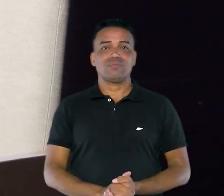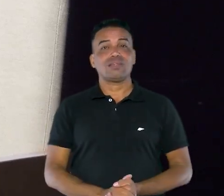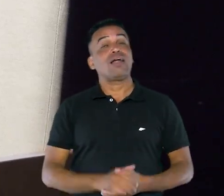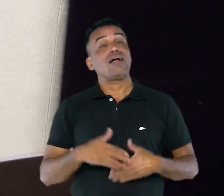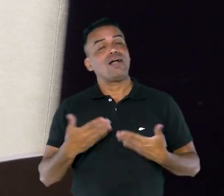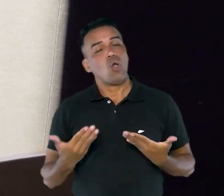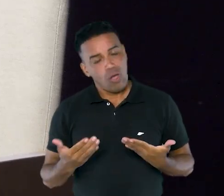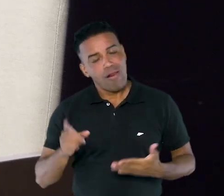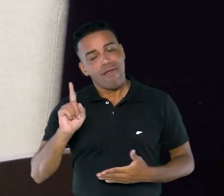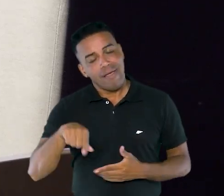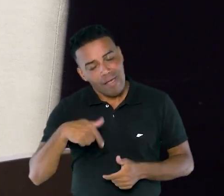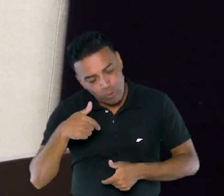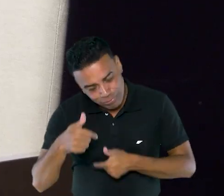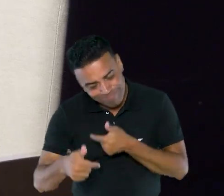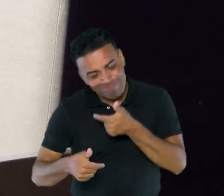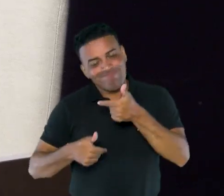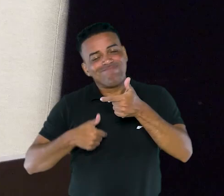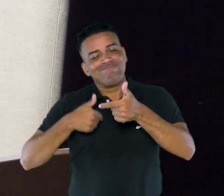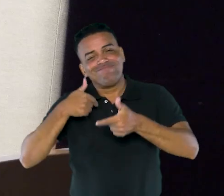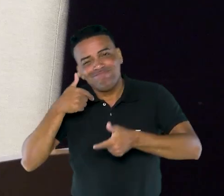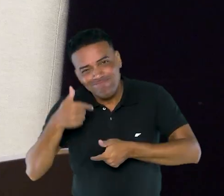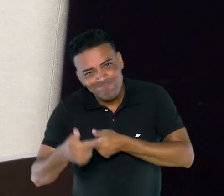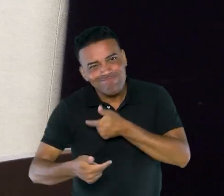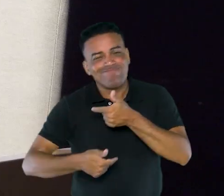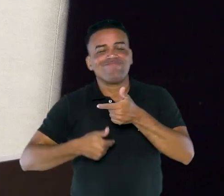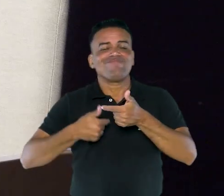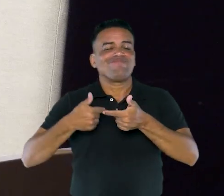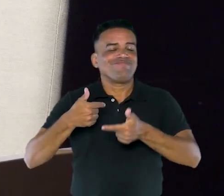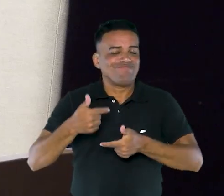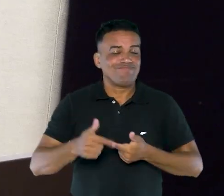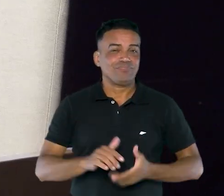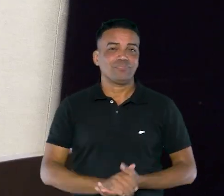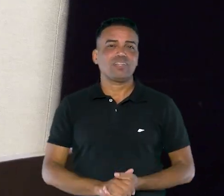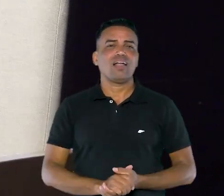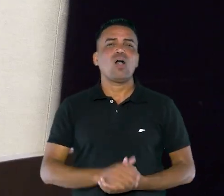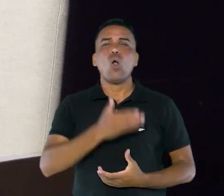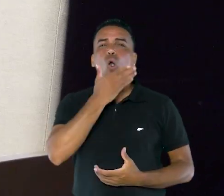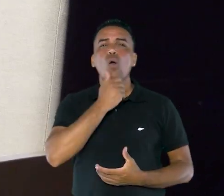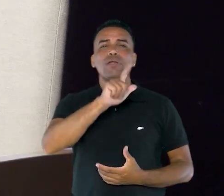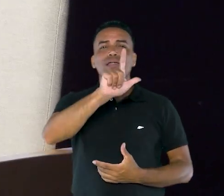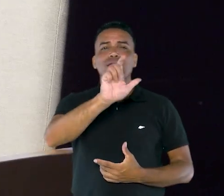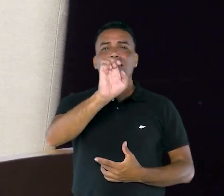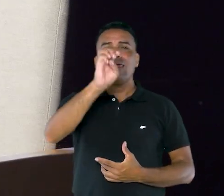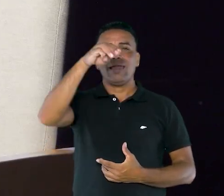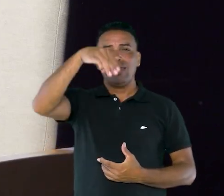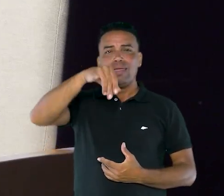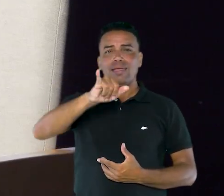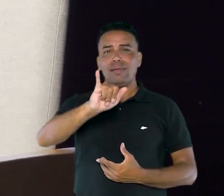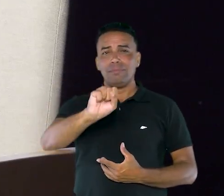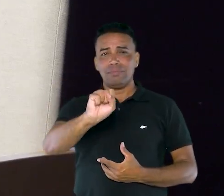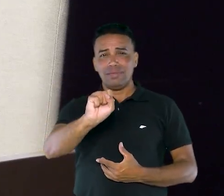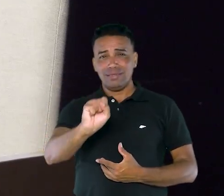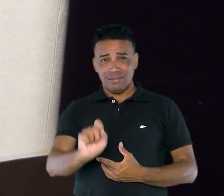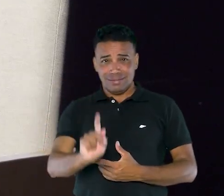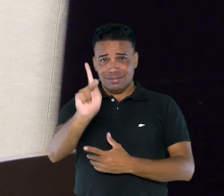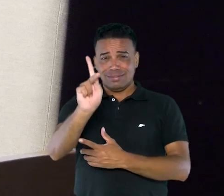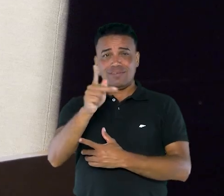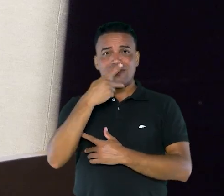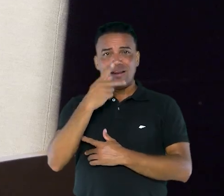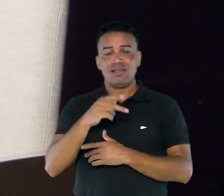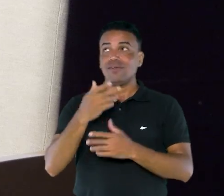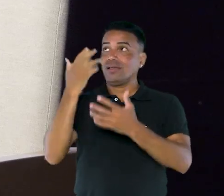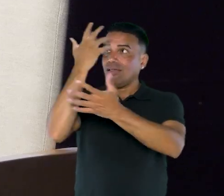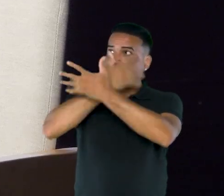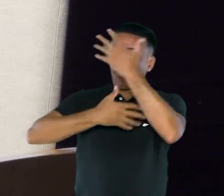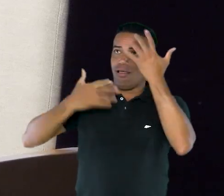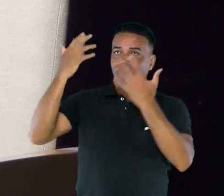é um trabalho gigantesco. Mas o Leminski dizia assim, distraídos venceremos, né? Aí a